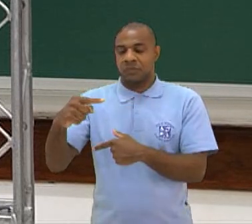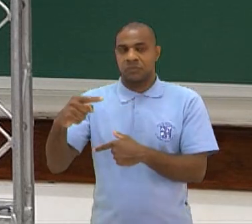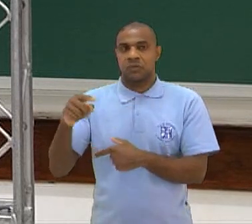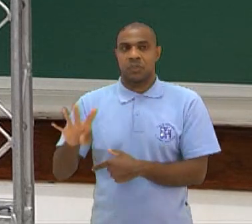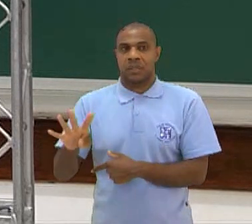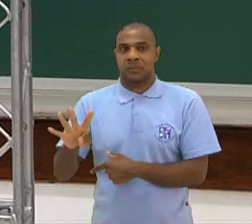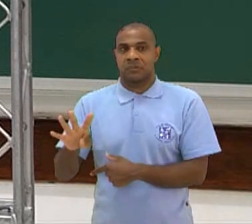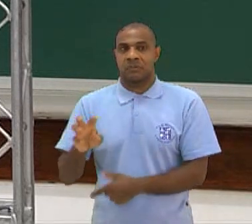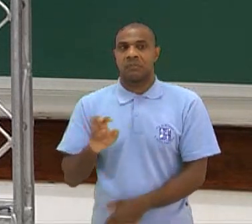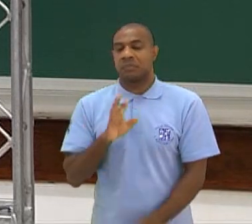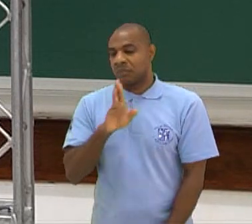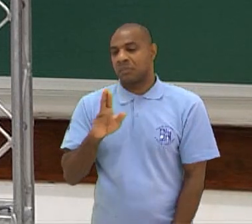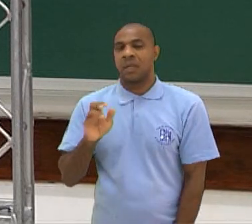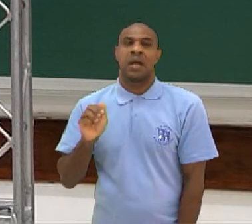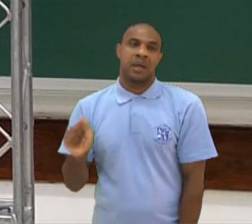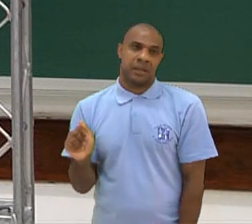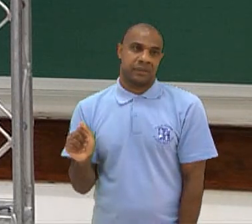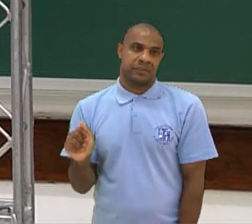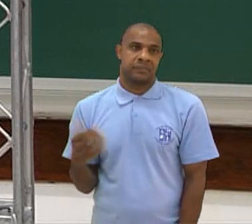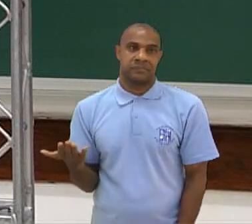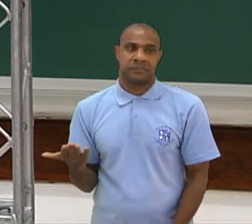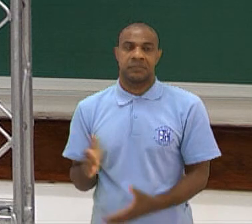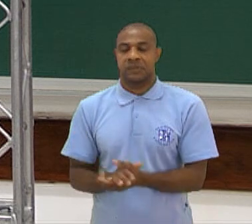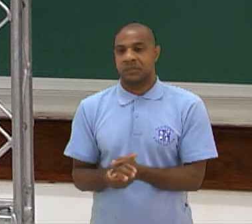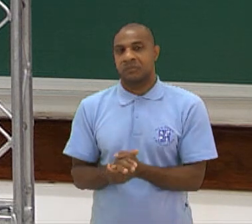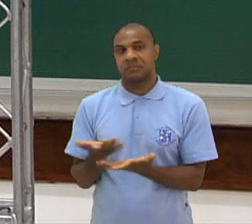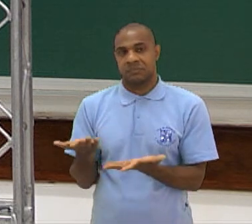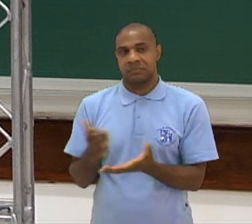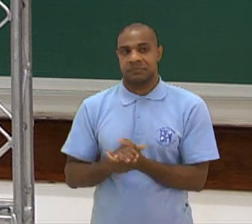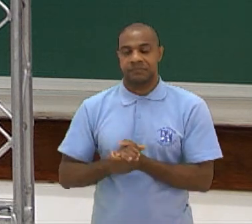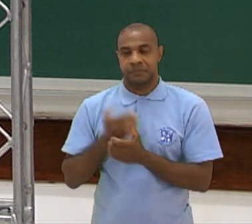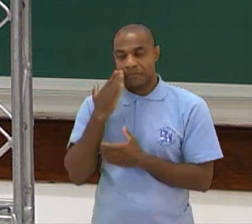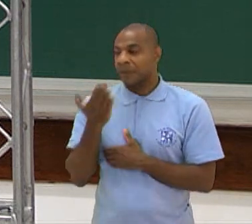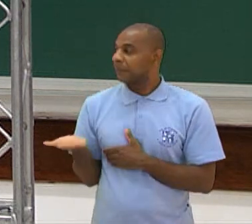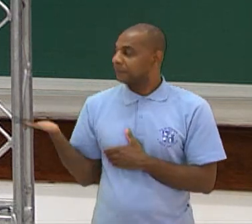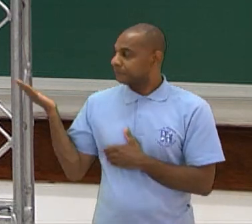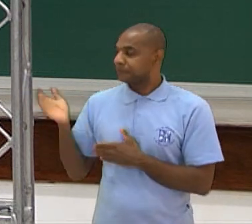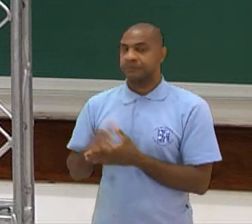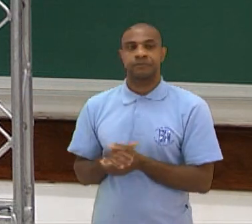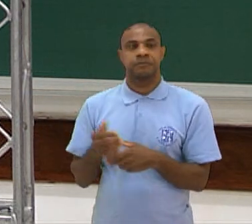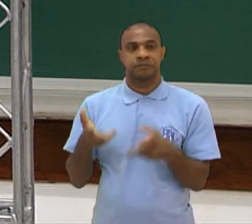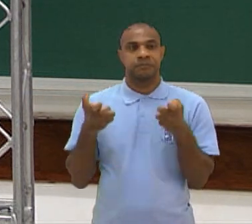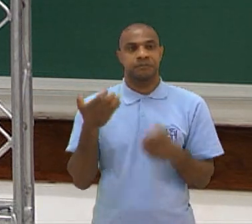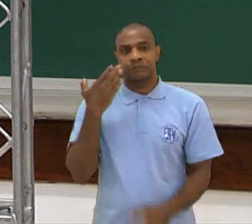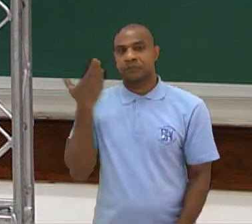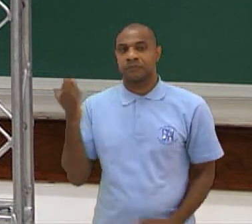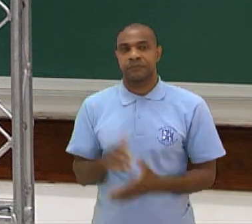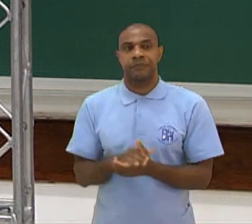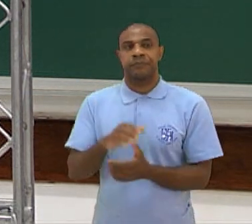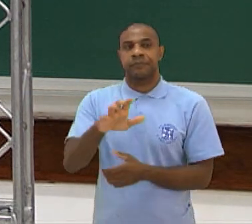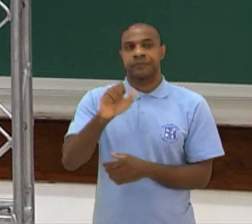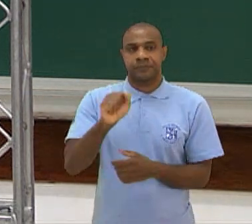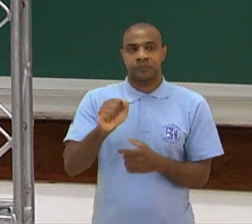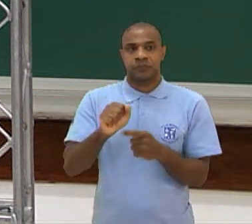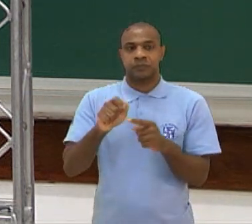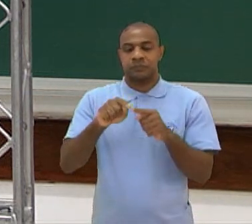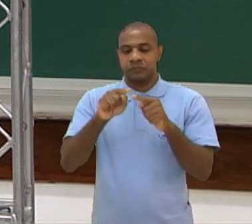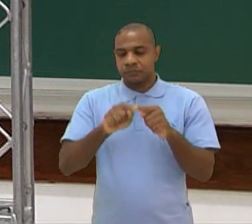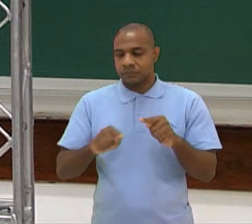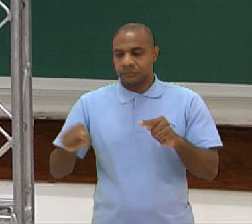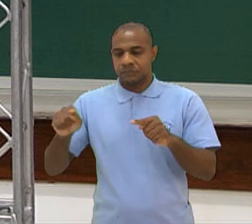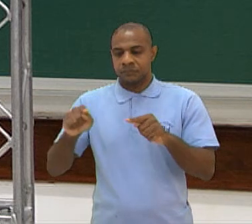exemplo, estudar matemática lá no ensino superior, talvez as pessoas não vão falar isso. O que a gente fala aqui? Divide